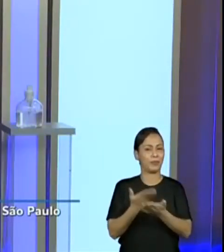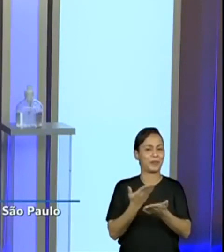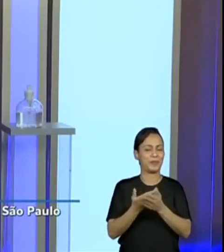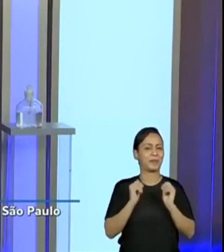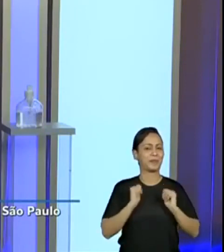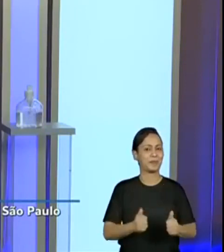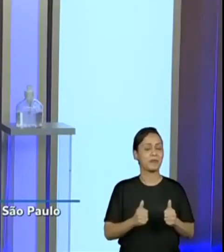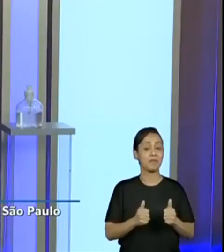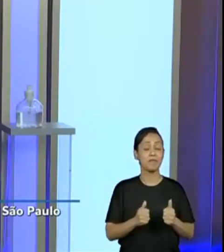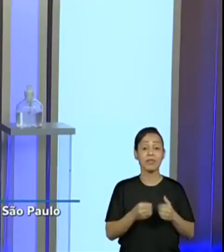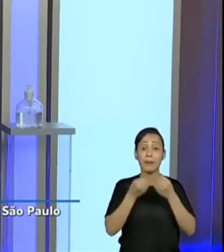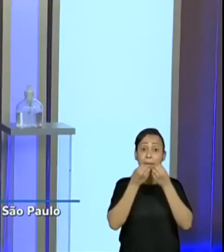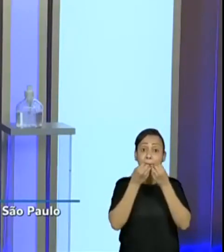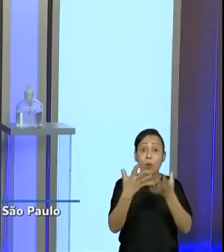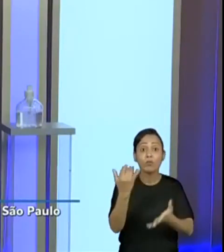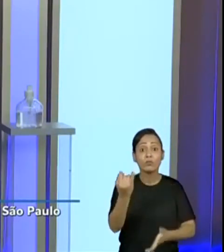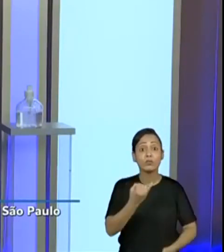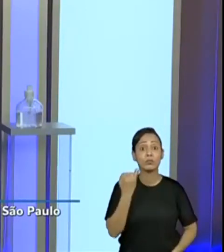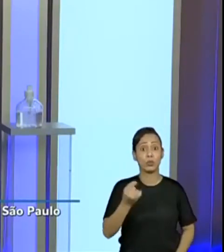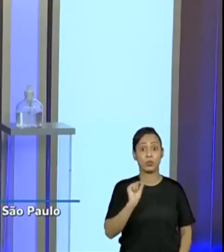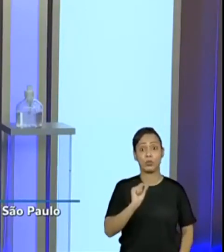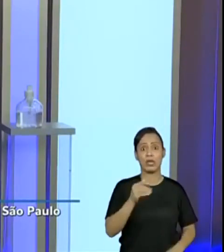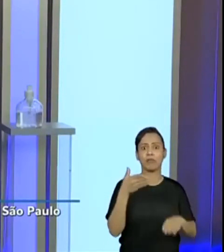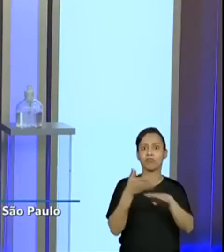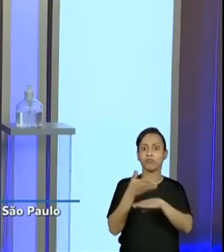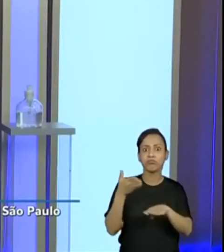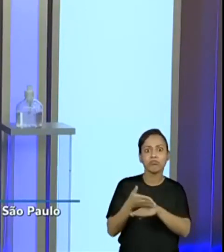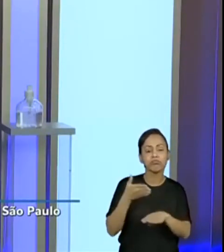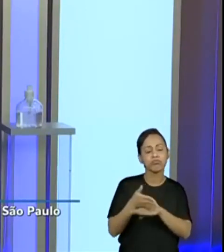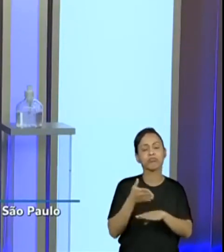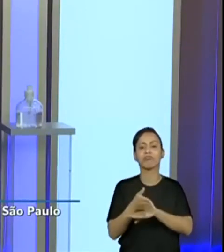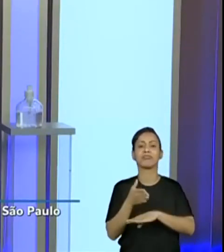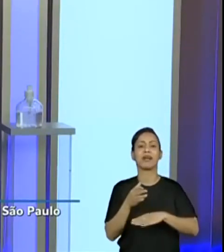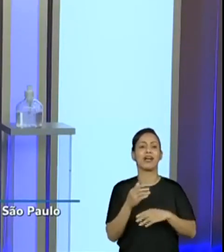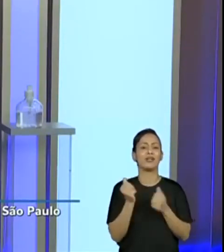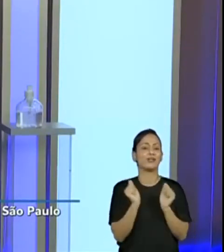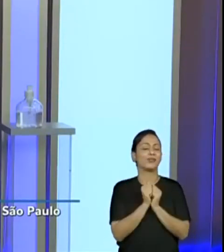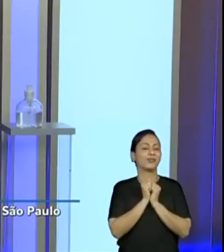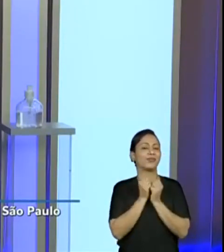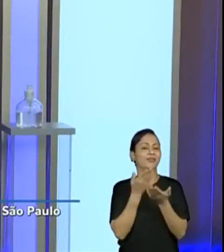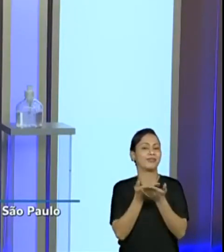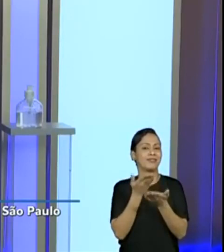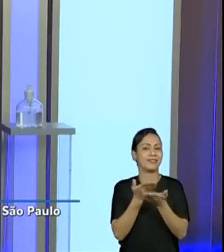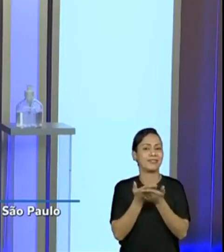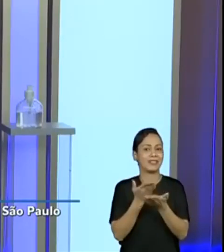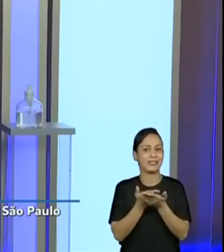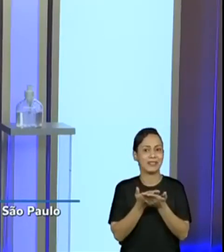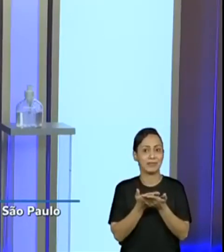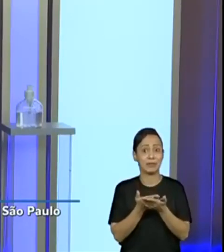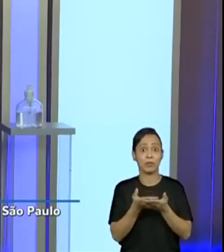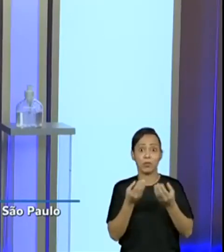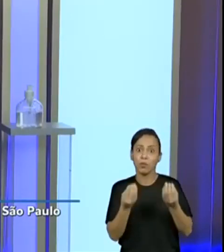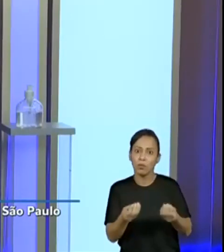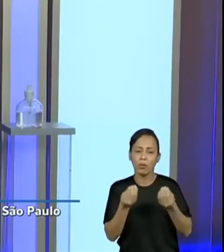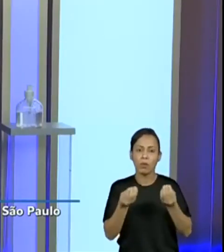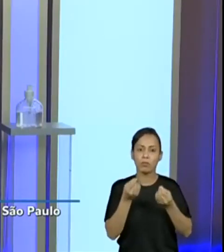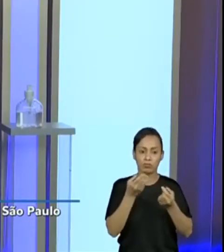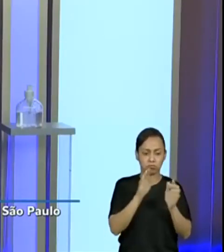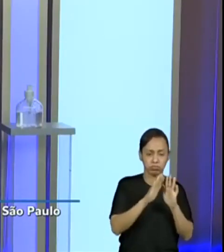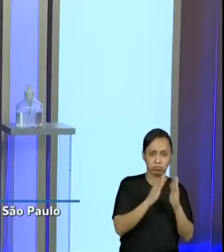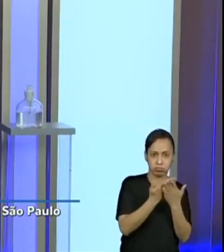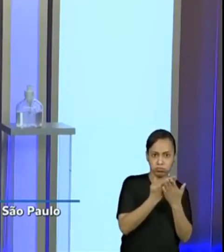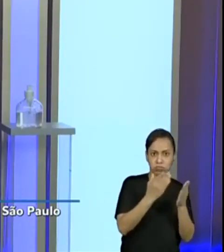aula e é muito importante que vocês participem aí com a gente, que vocês participem de toda essa sequência,